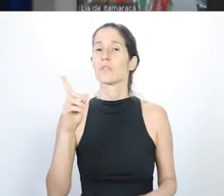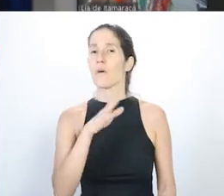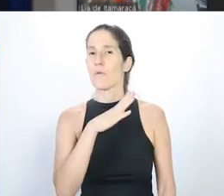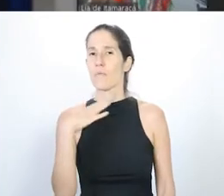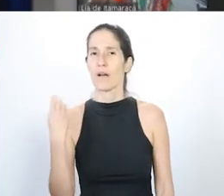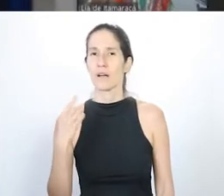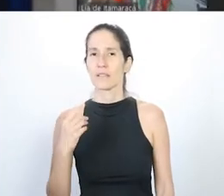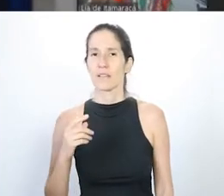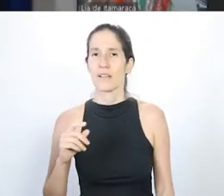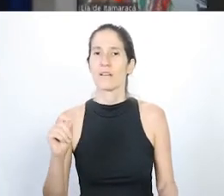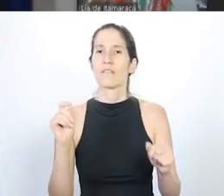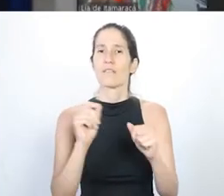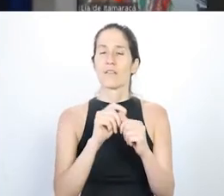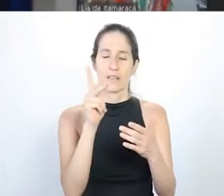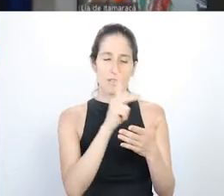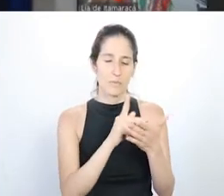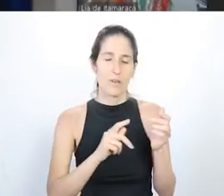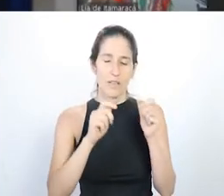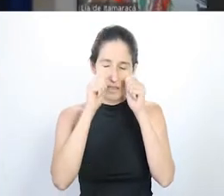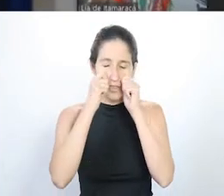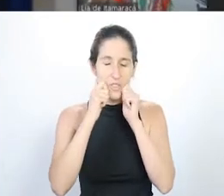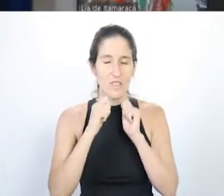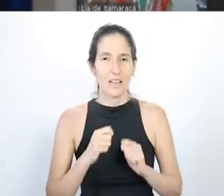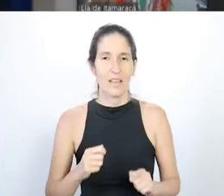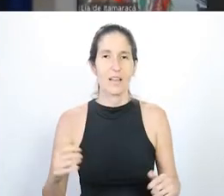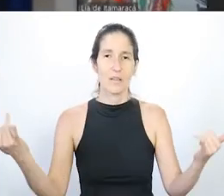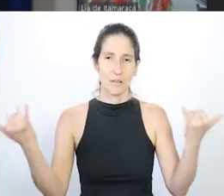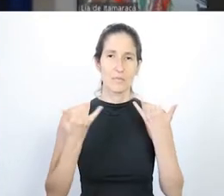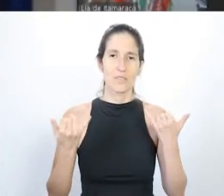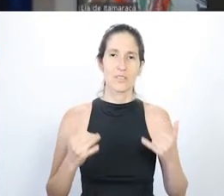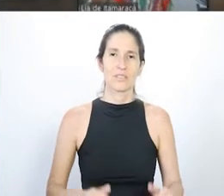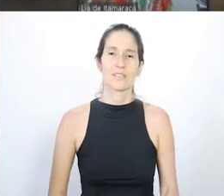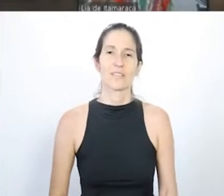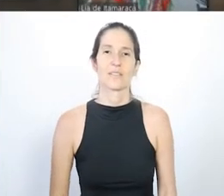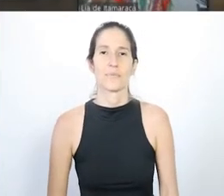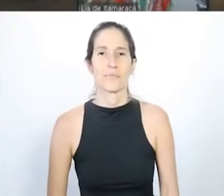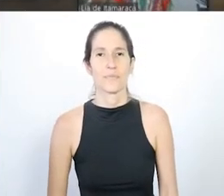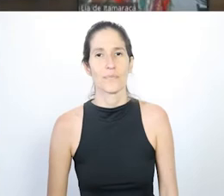poeta chorar? Me diga, glose pra gente.